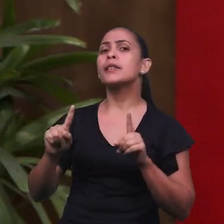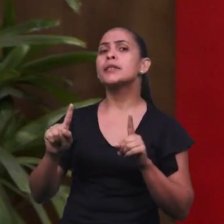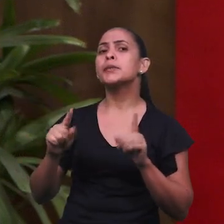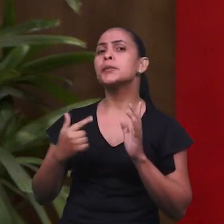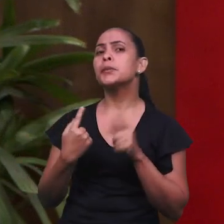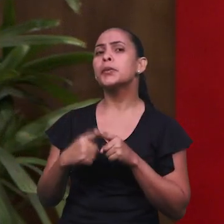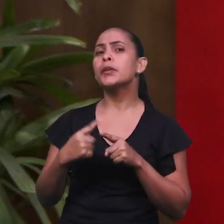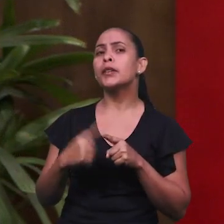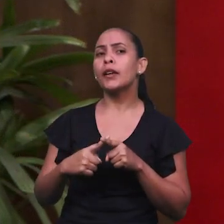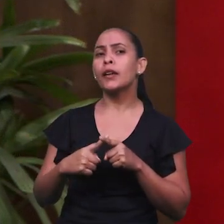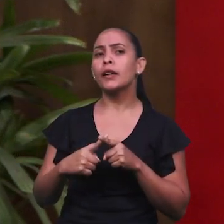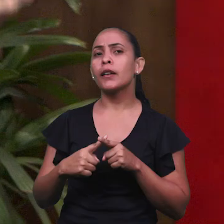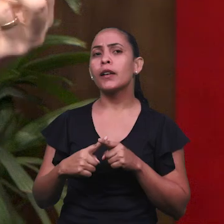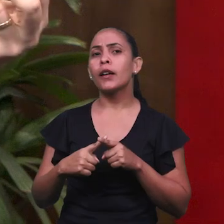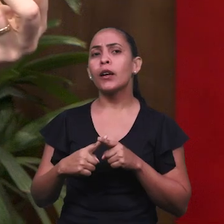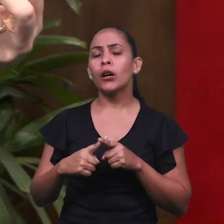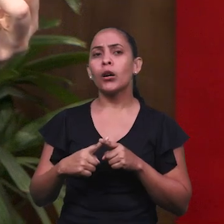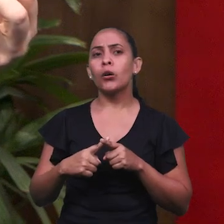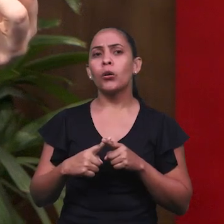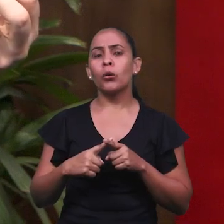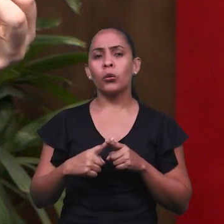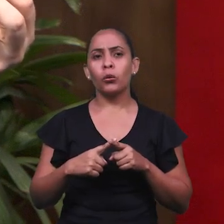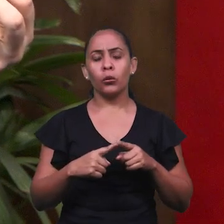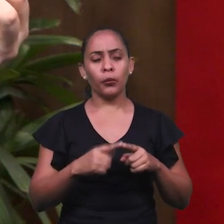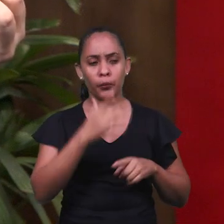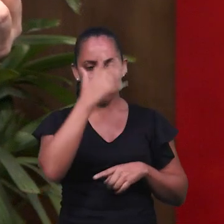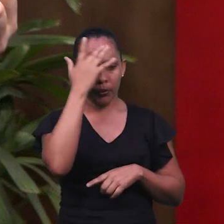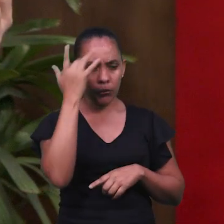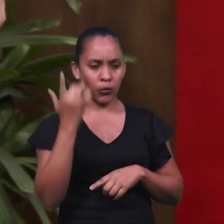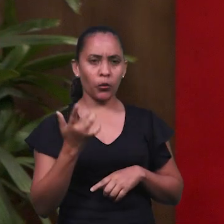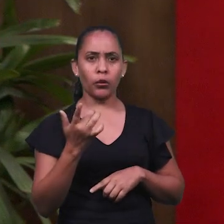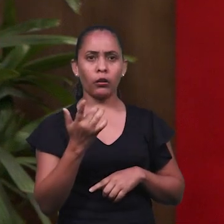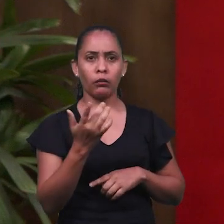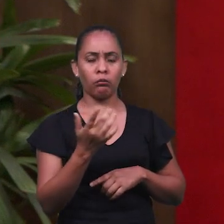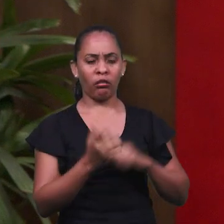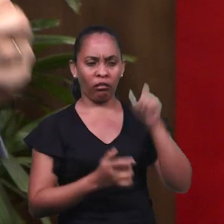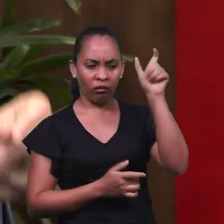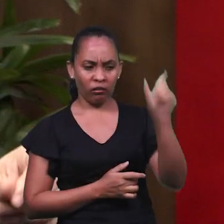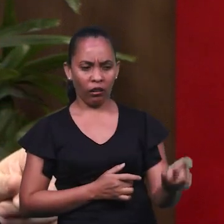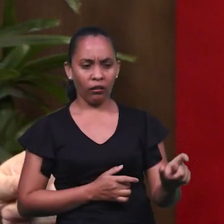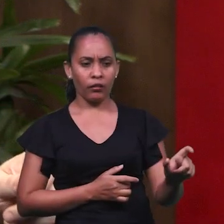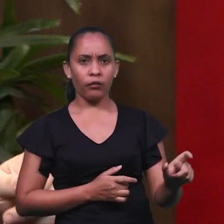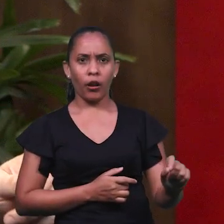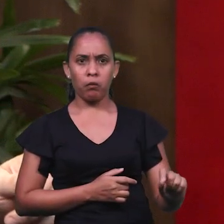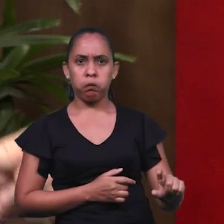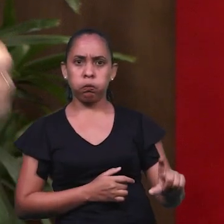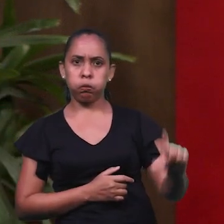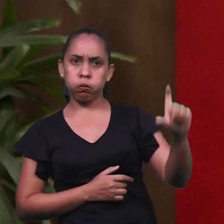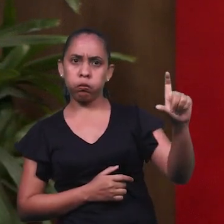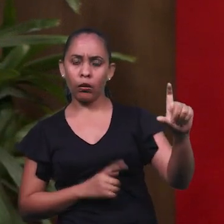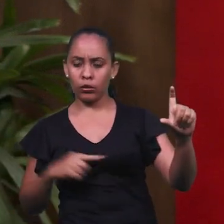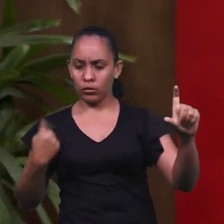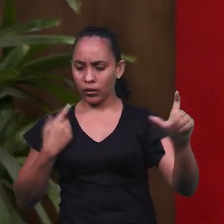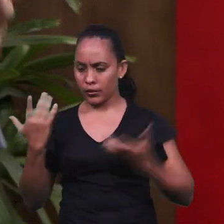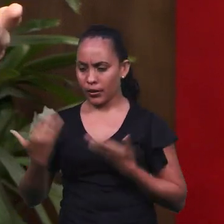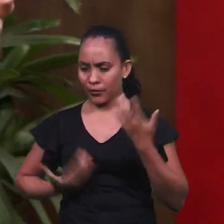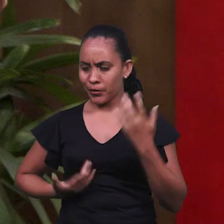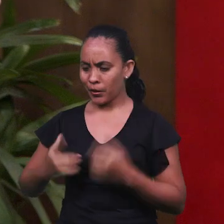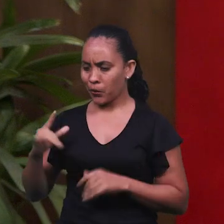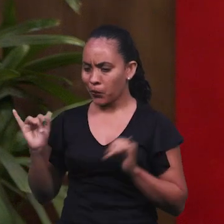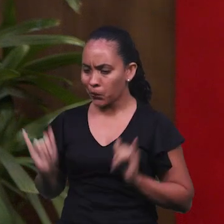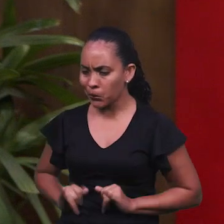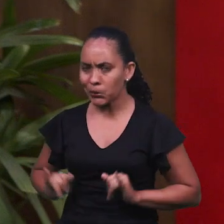ímpio prosperar e o servo de Deus passar por aflições. A questão não é essa. Porque o sofrimento ele vem